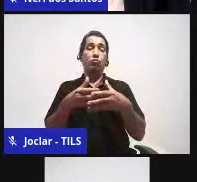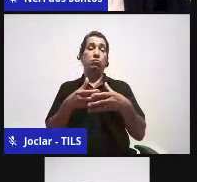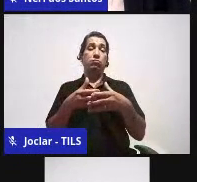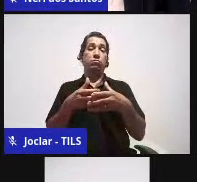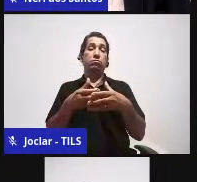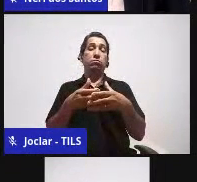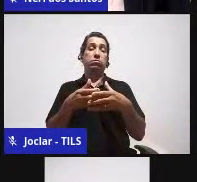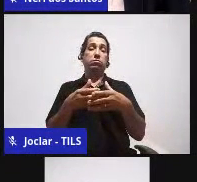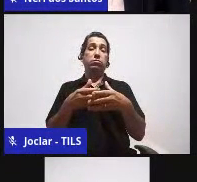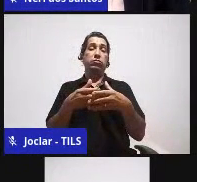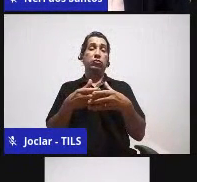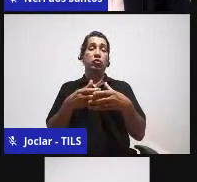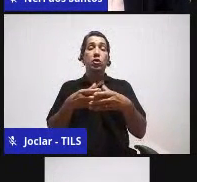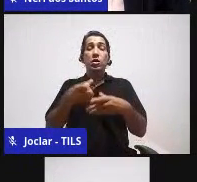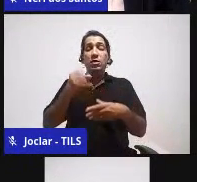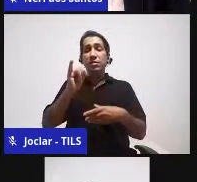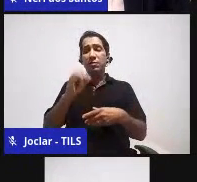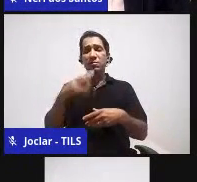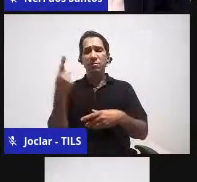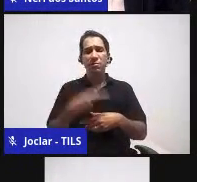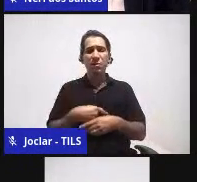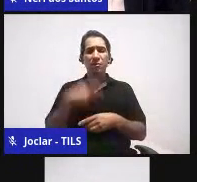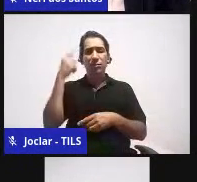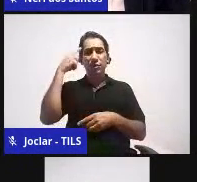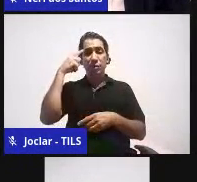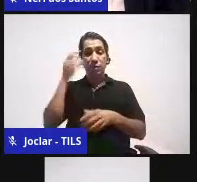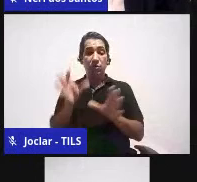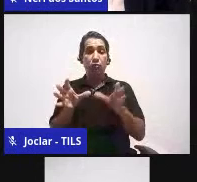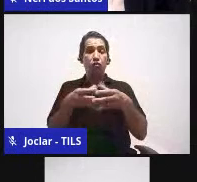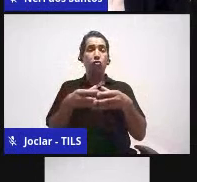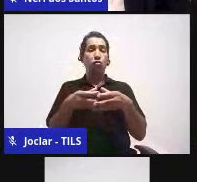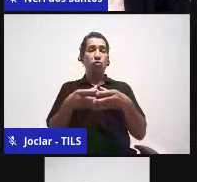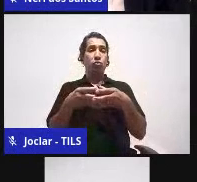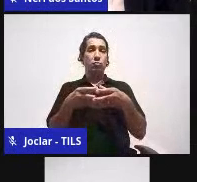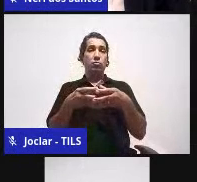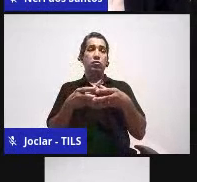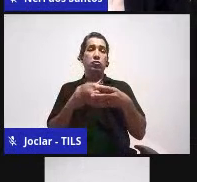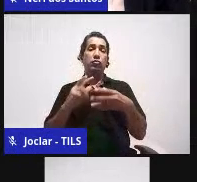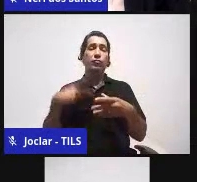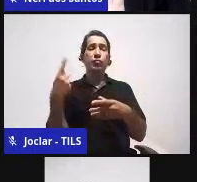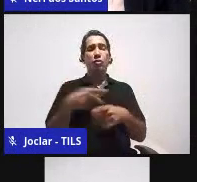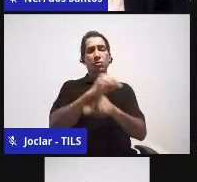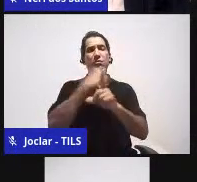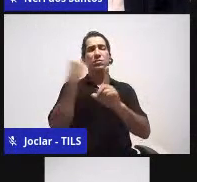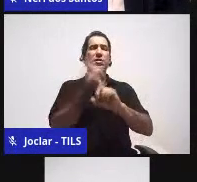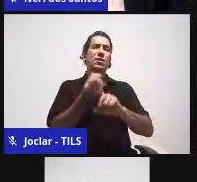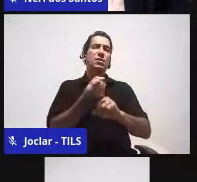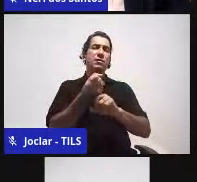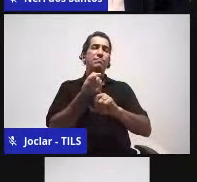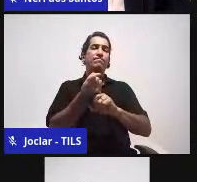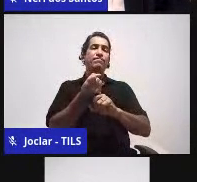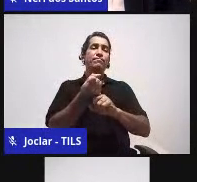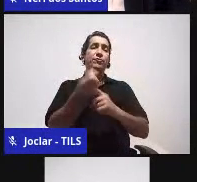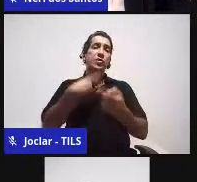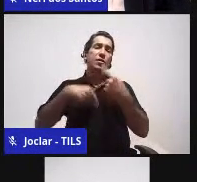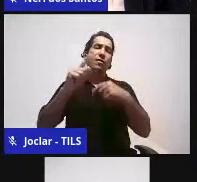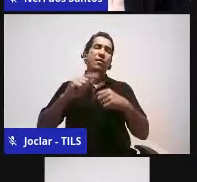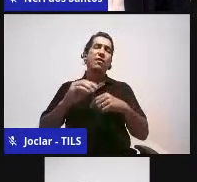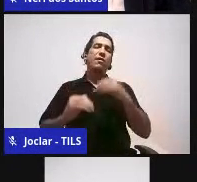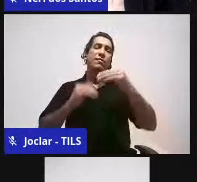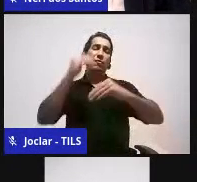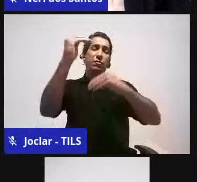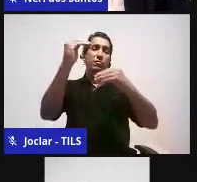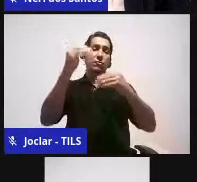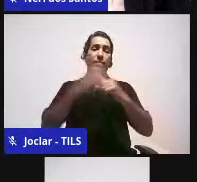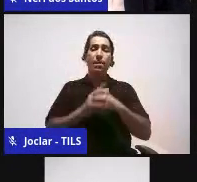evolui. Eu vou dar um exemplo do que eu vi na pandemia no Brasil e do que eu vi na pandemia no Canadá. E só lembrando que eu estou sozinho